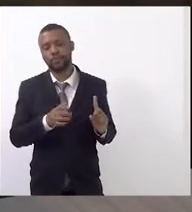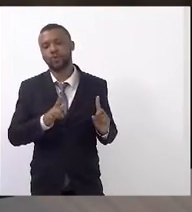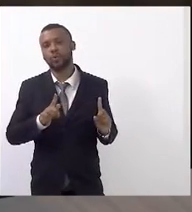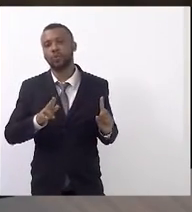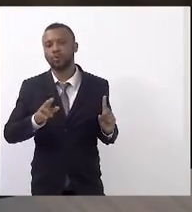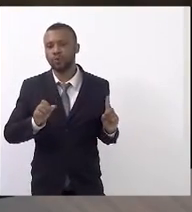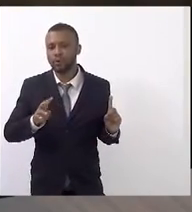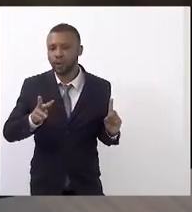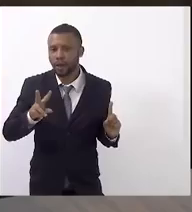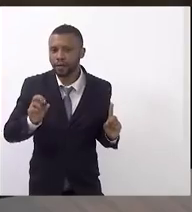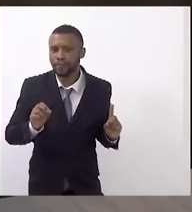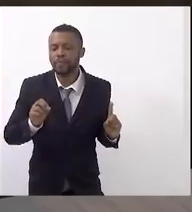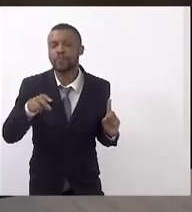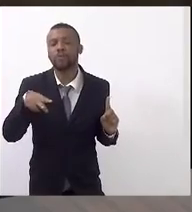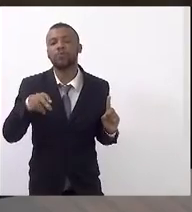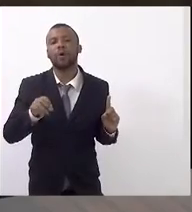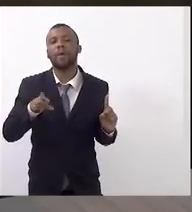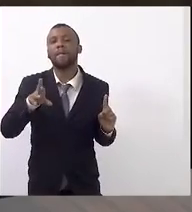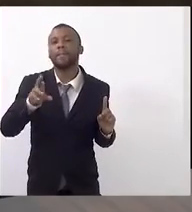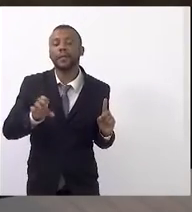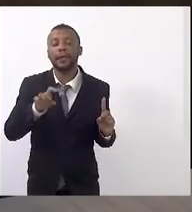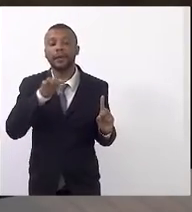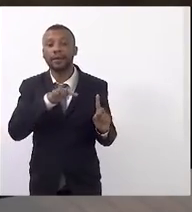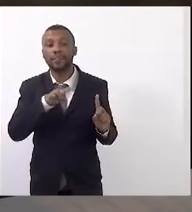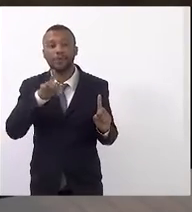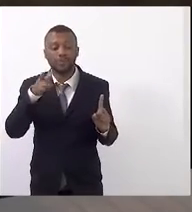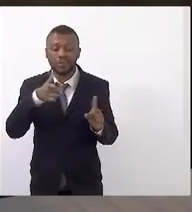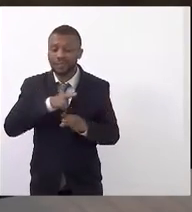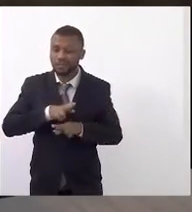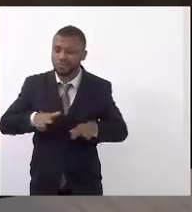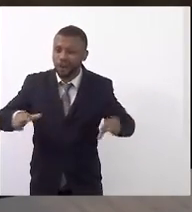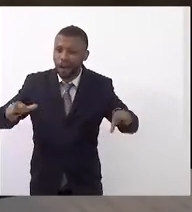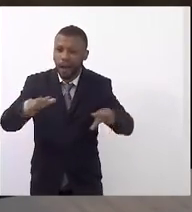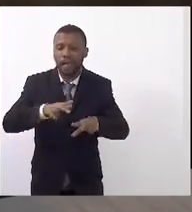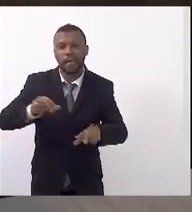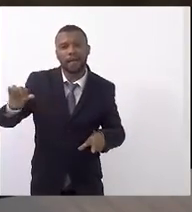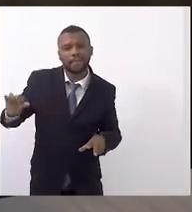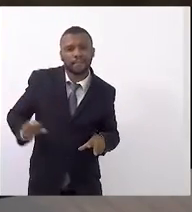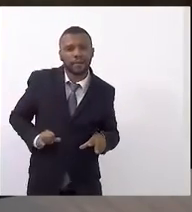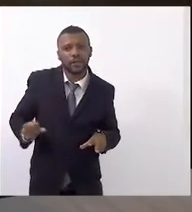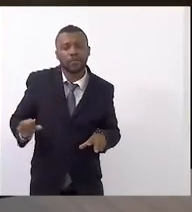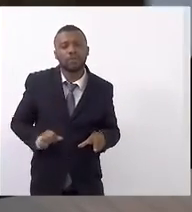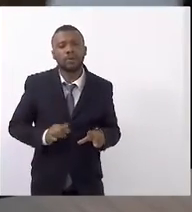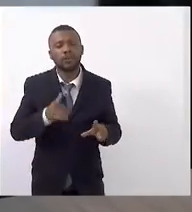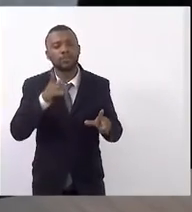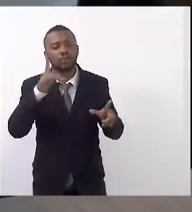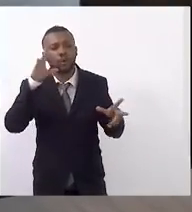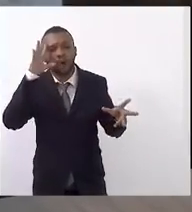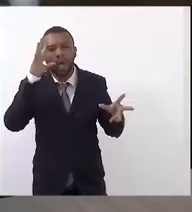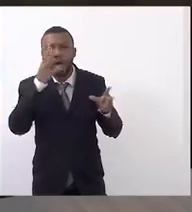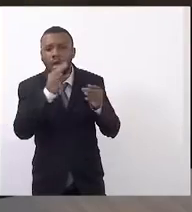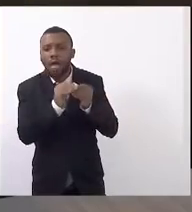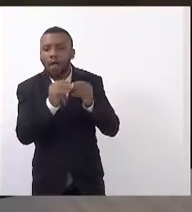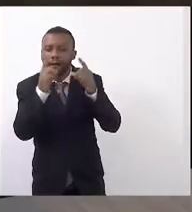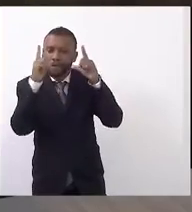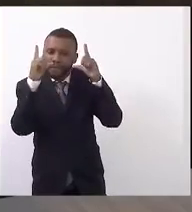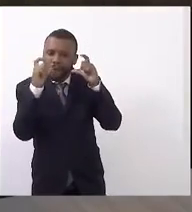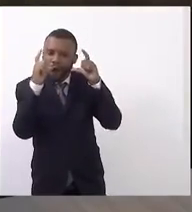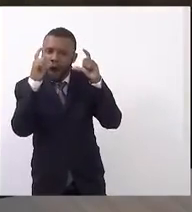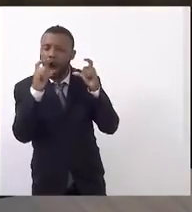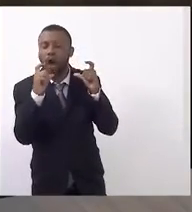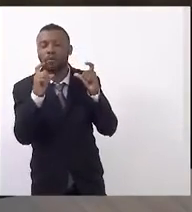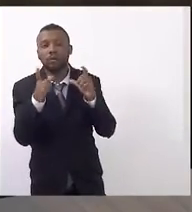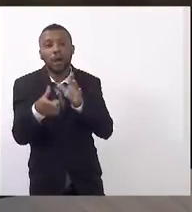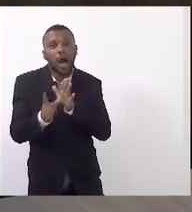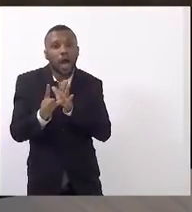Gustavo Nobre, ele foi uma das diversas vítimas de um reconhecimento fotográfico injusto. E antes que usem aqui o